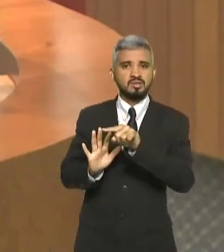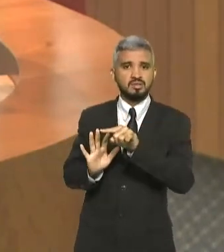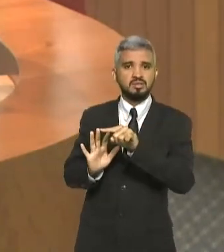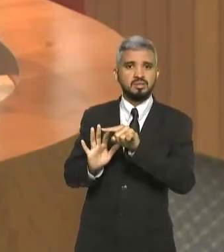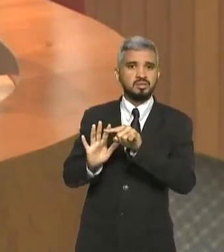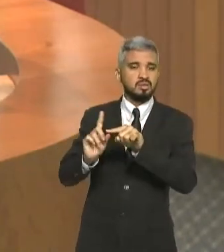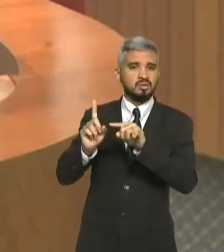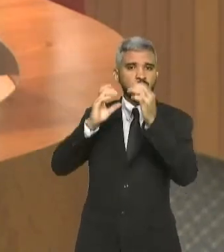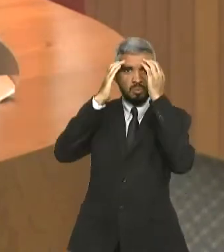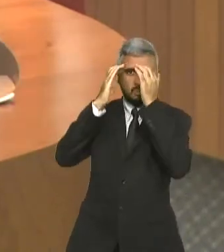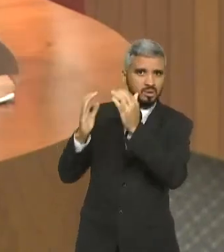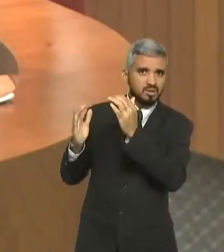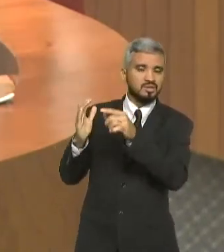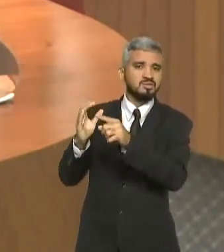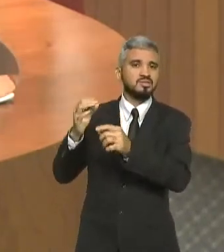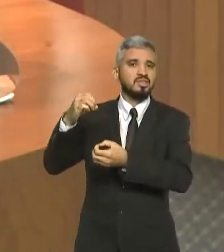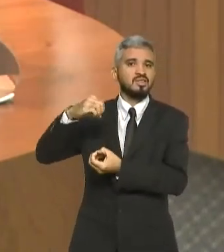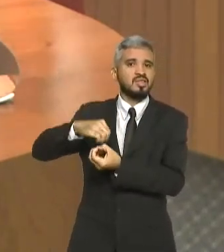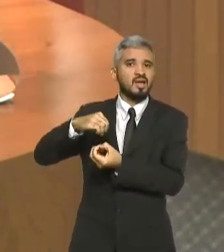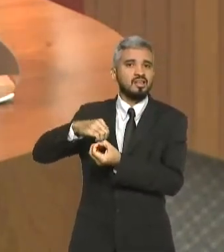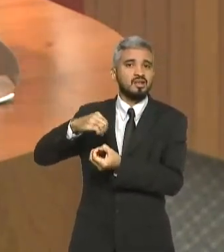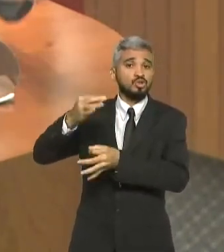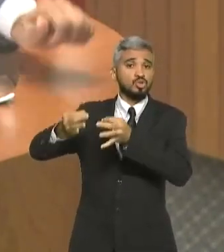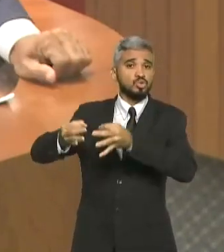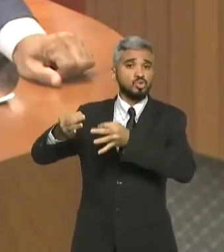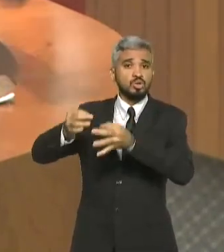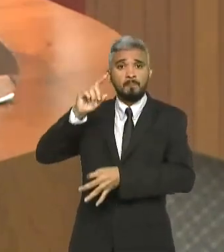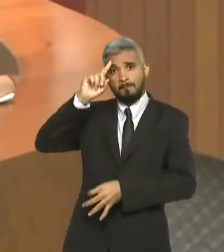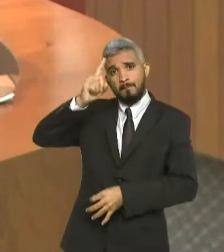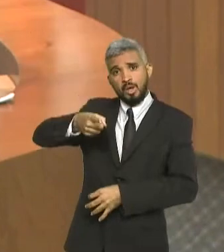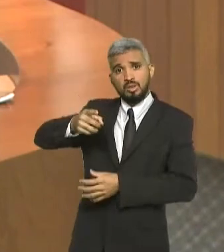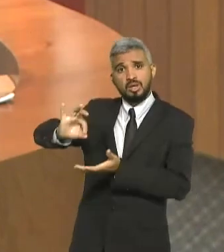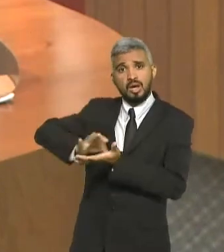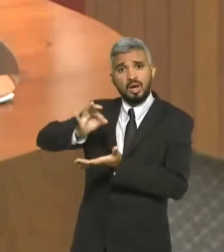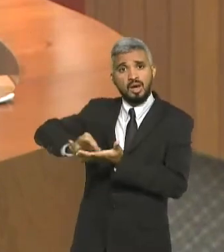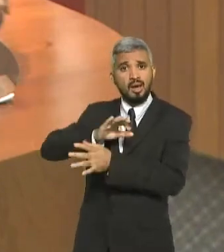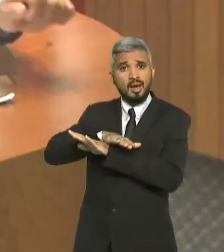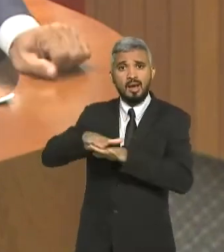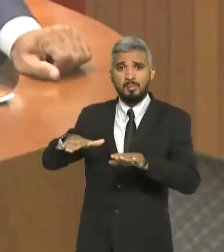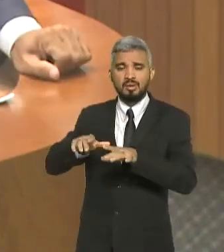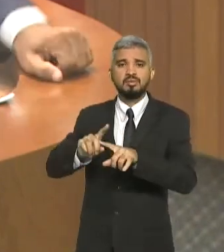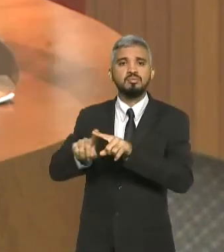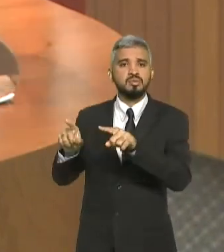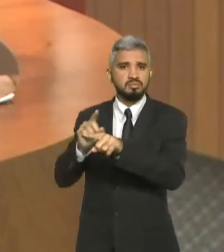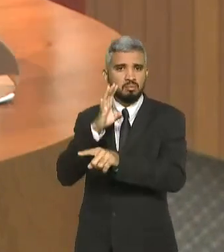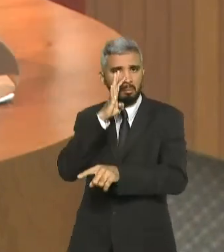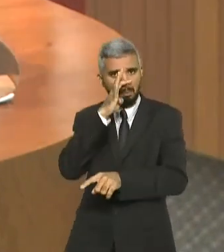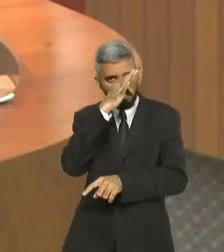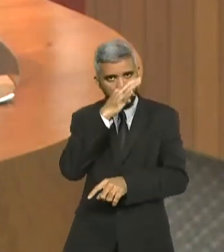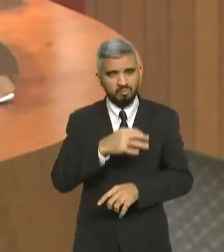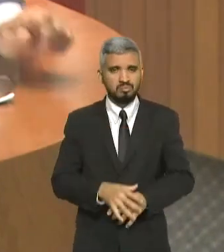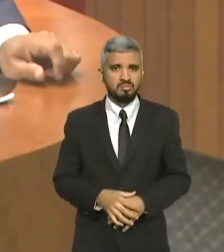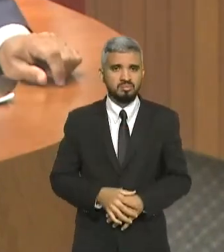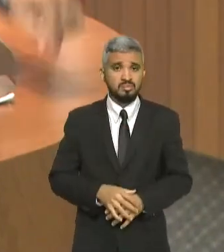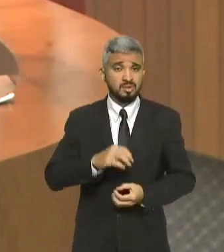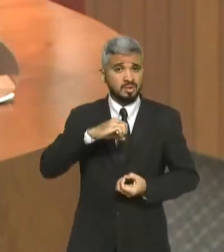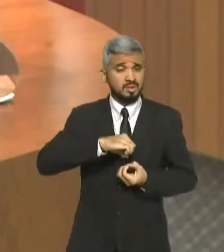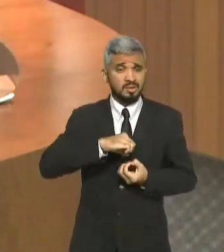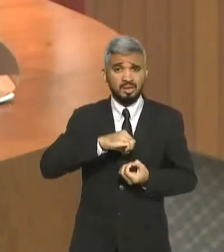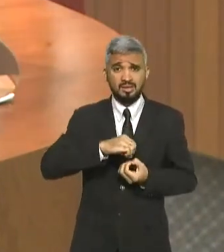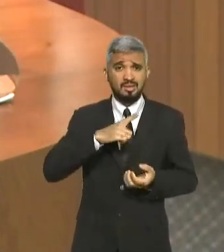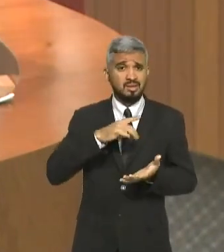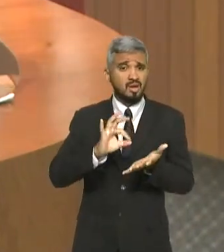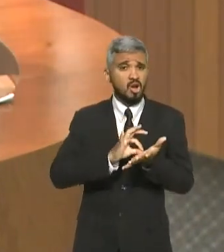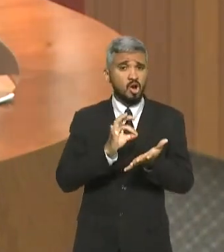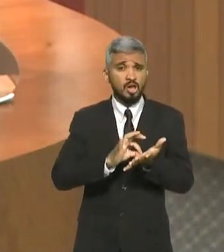Cheio de corrupção no Detran, cabide de emprego no Detran, nepotismo no Detran, contrato irregular no Detran.